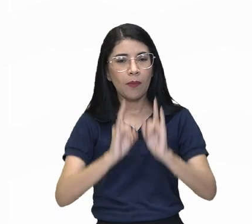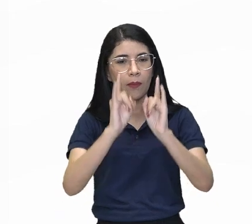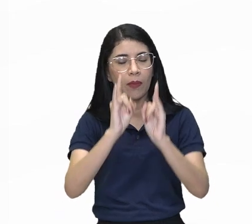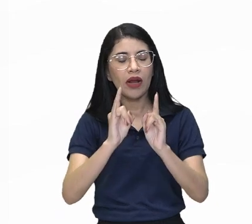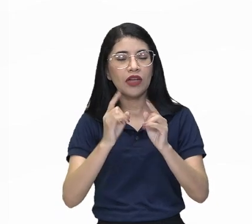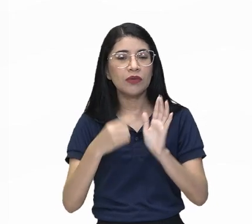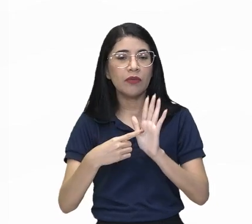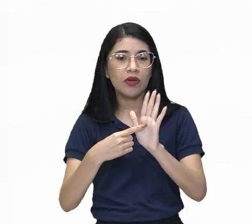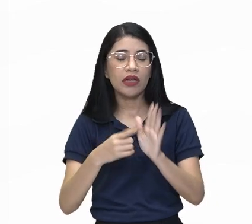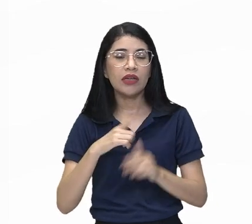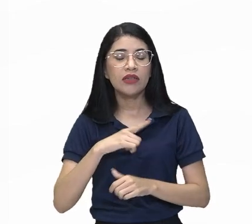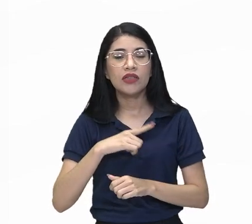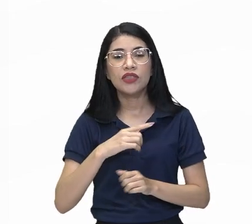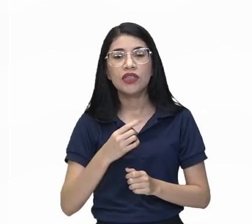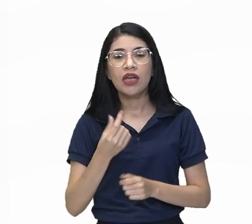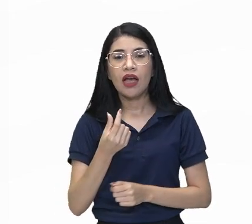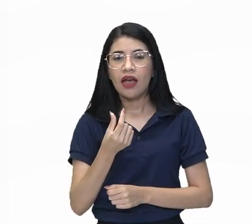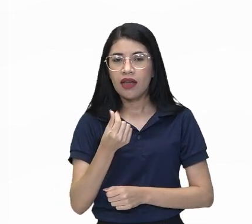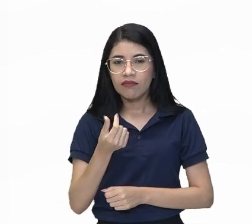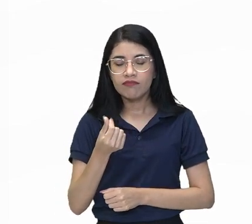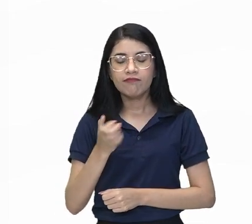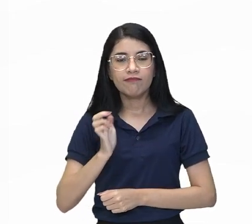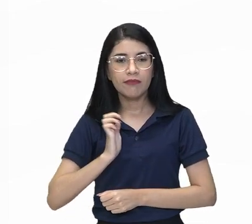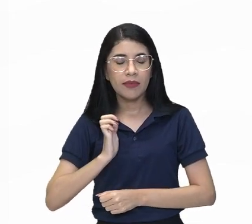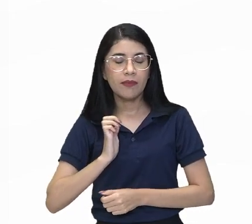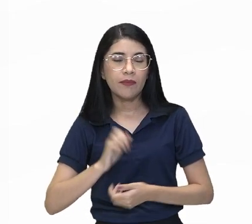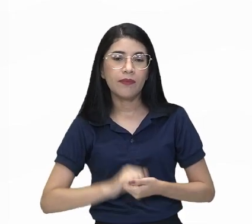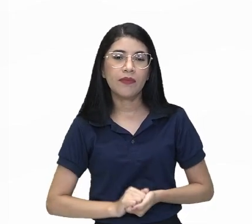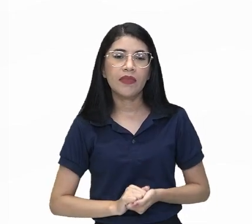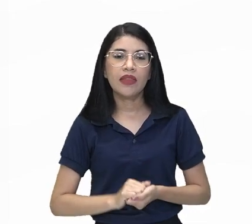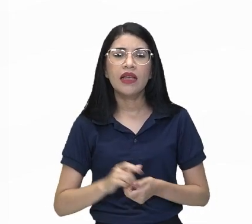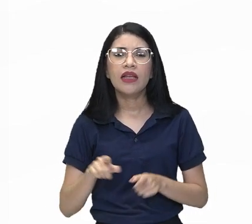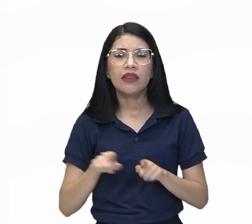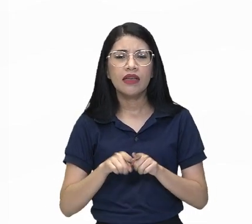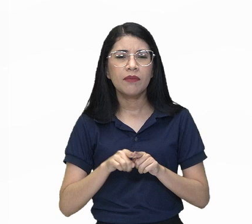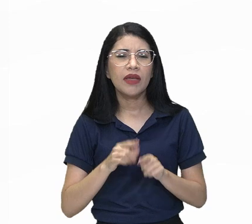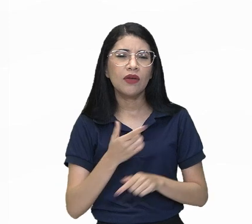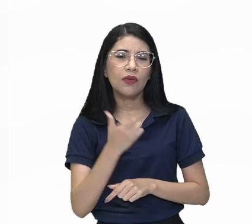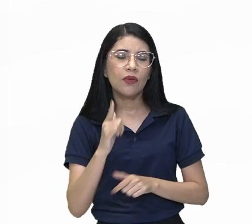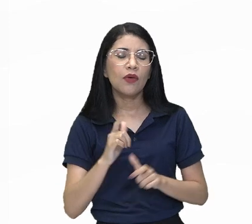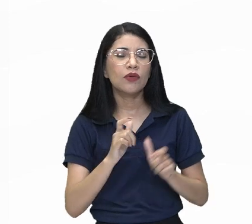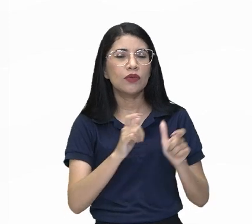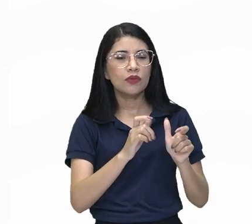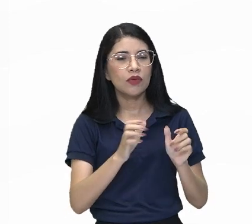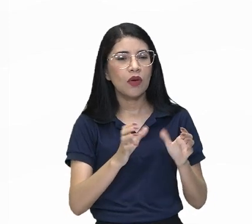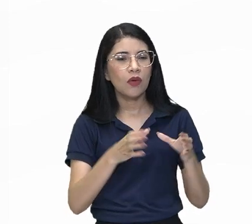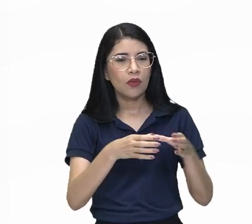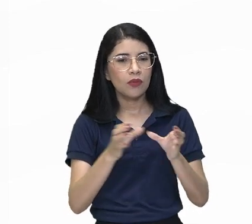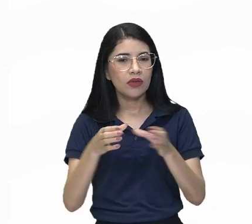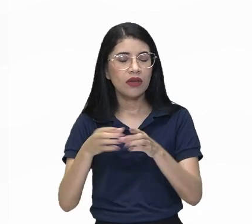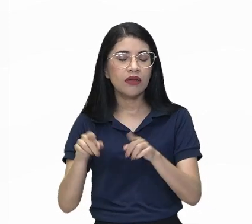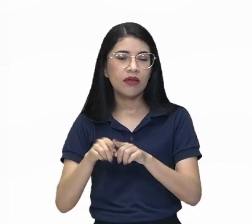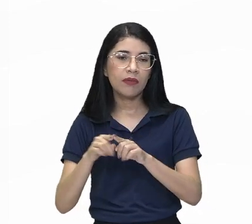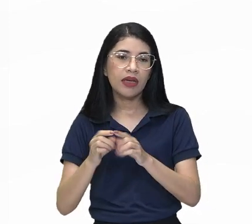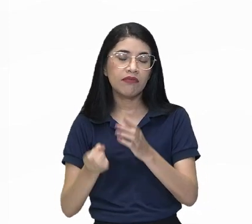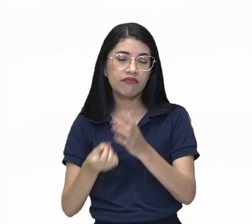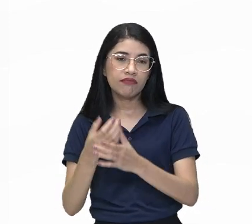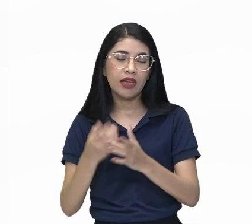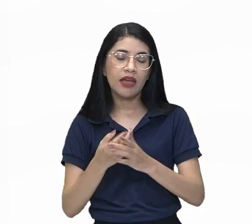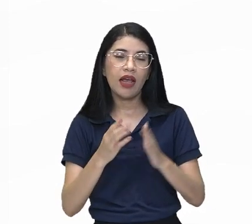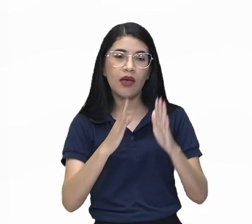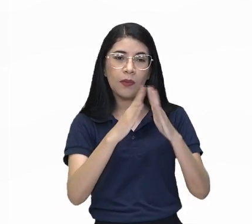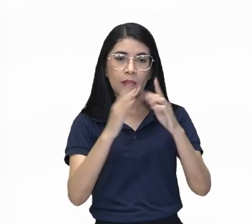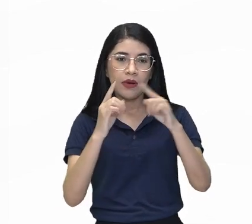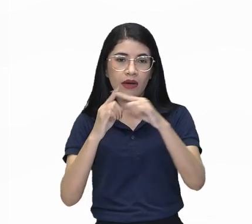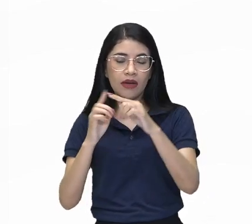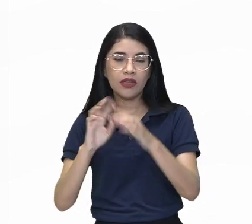um teatro de óperas, assim como outros povos outrora construíram catedrais. Então,